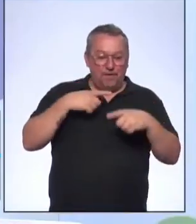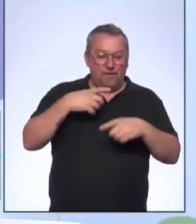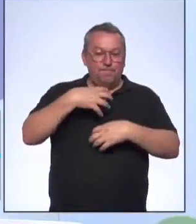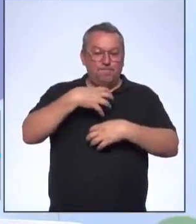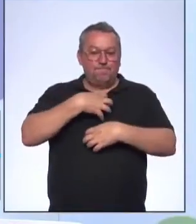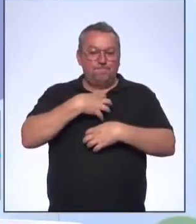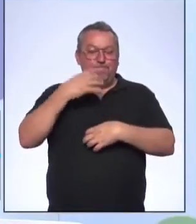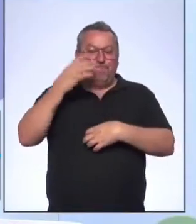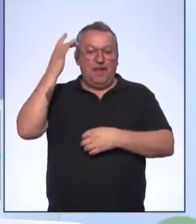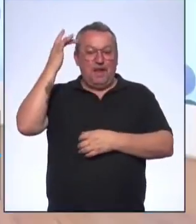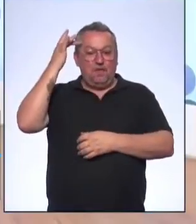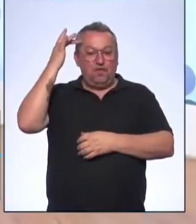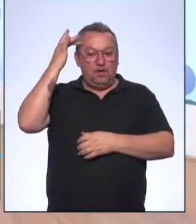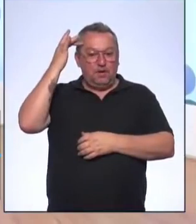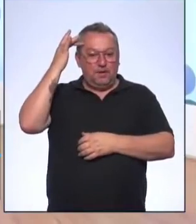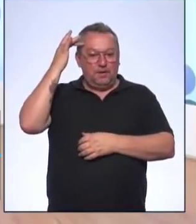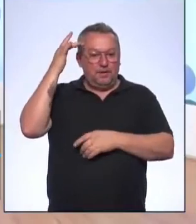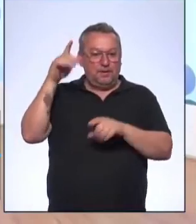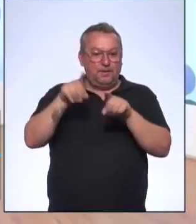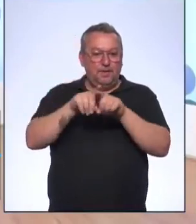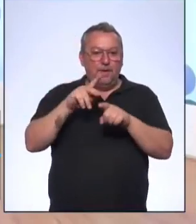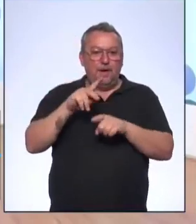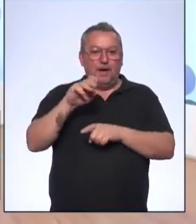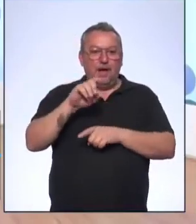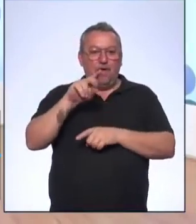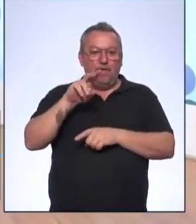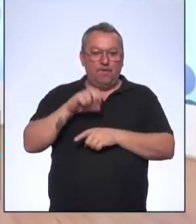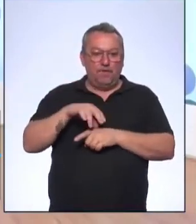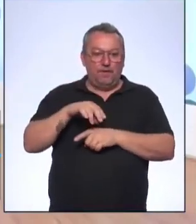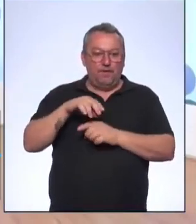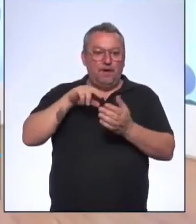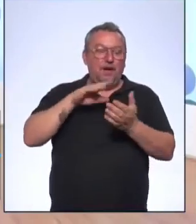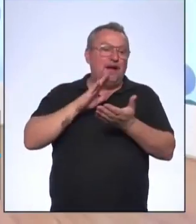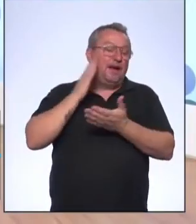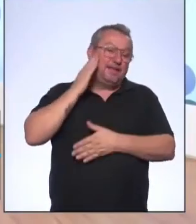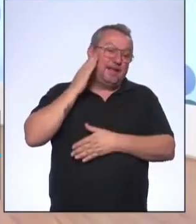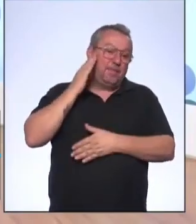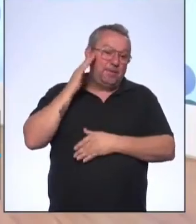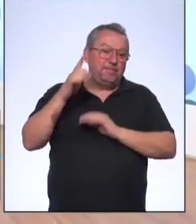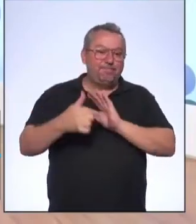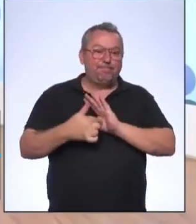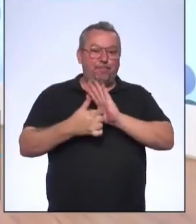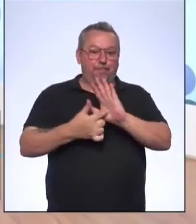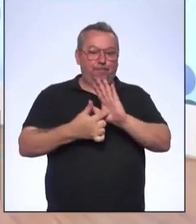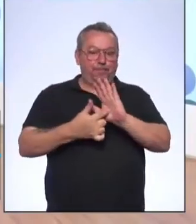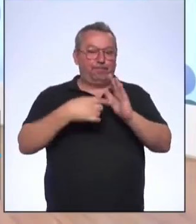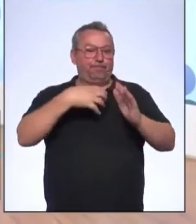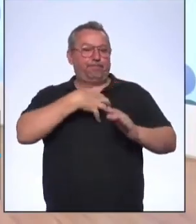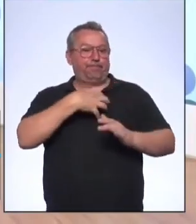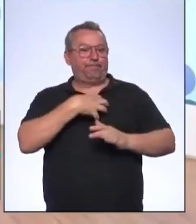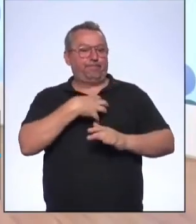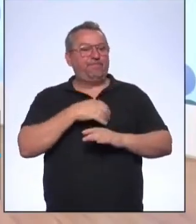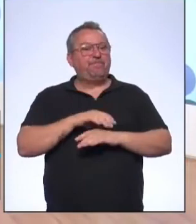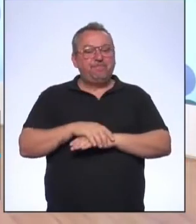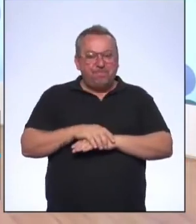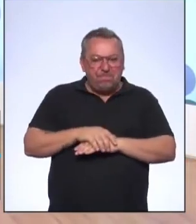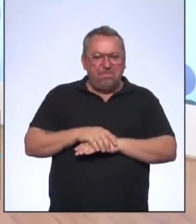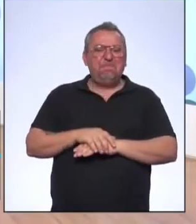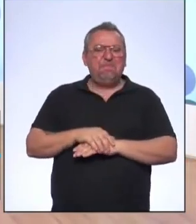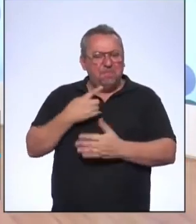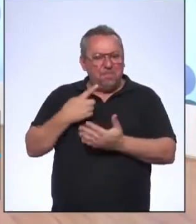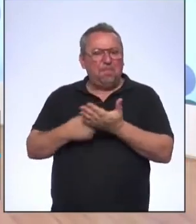bonito mesmo. E o Kelvin Moraes falou assim, criticidade é saber se posicionar. Então, eles combinaram